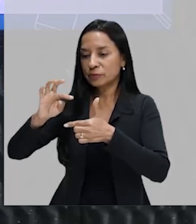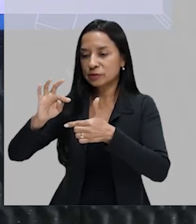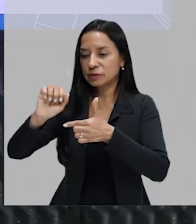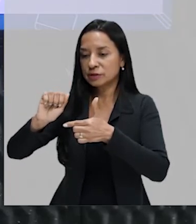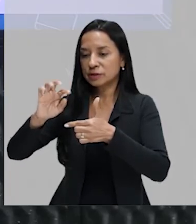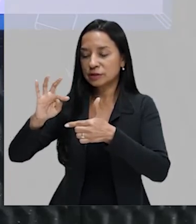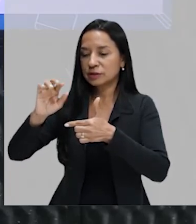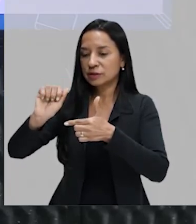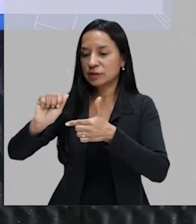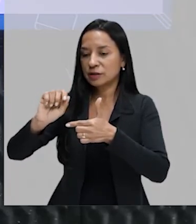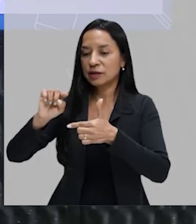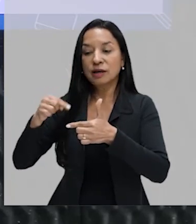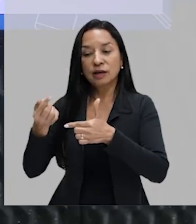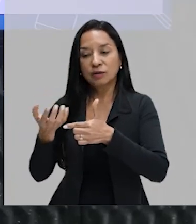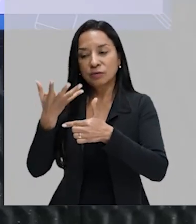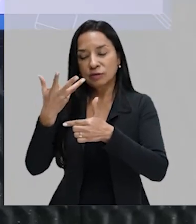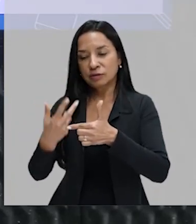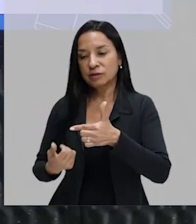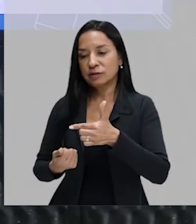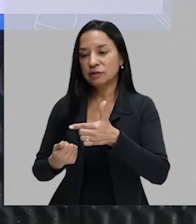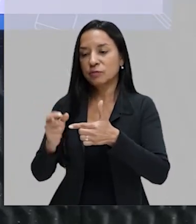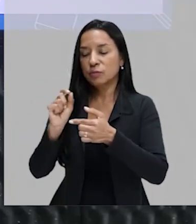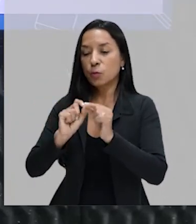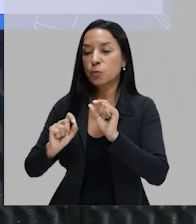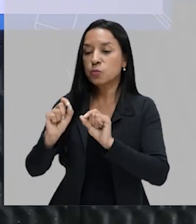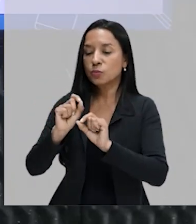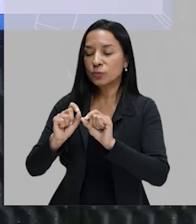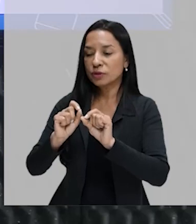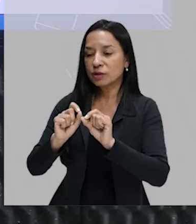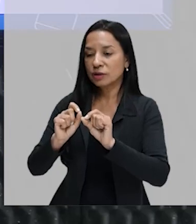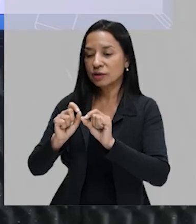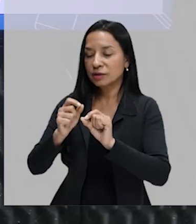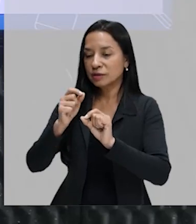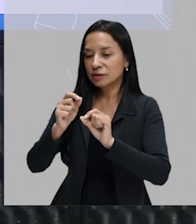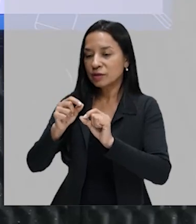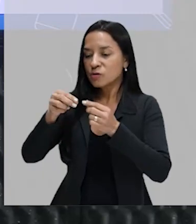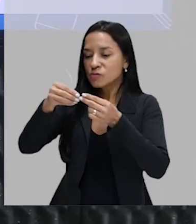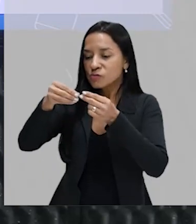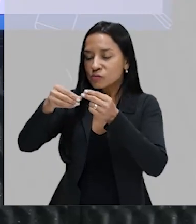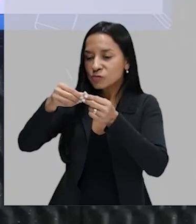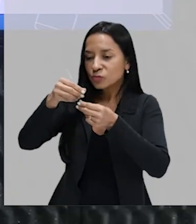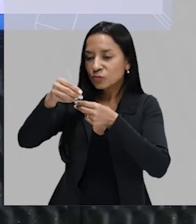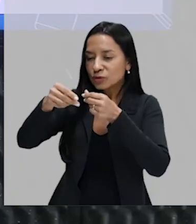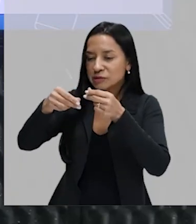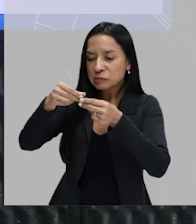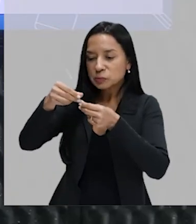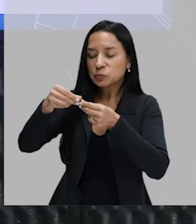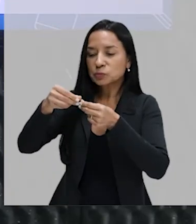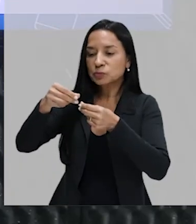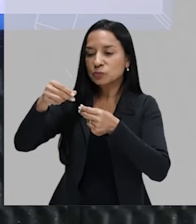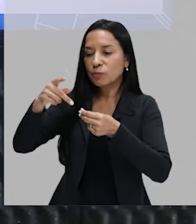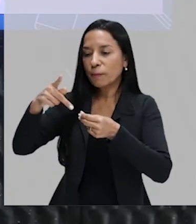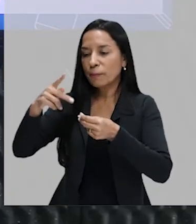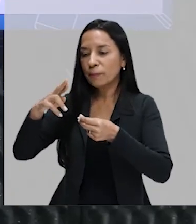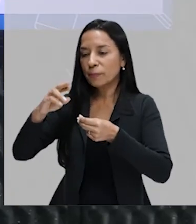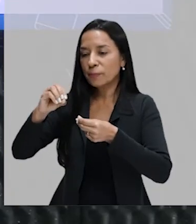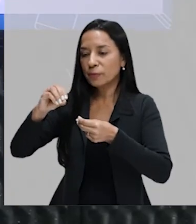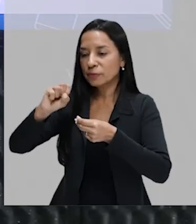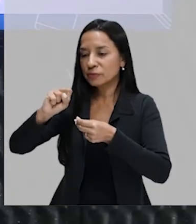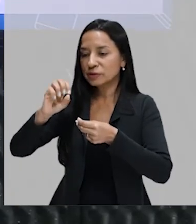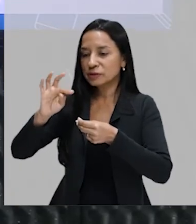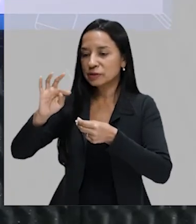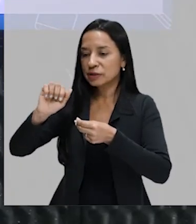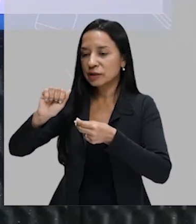esses espermatozoides vão agora receber o líquido prostático. Então, tem dois líquidos aqui, né? O líquido